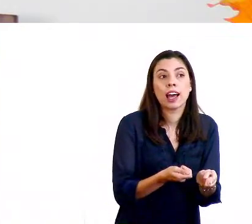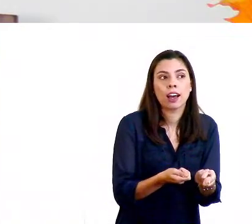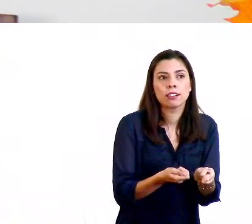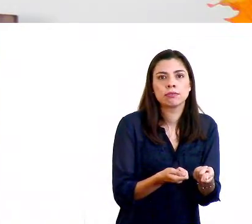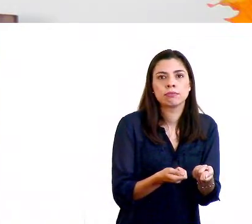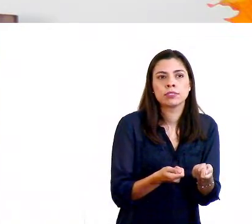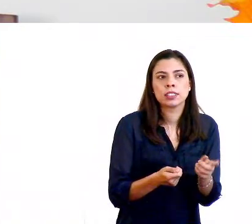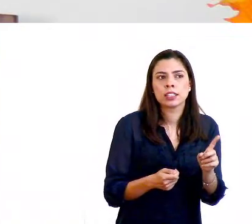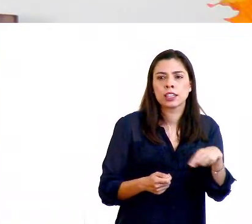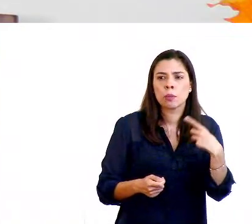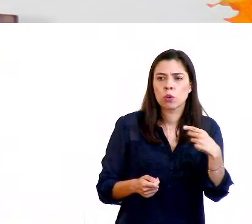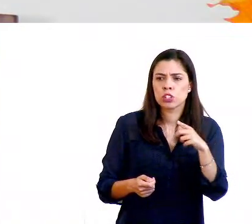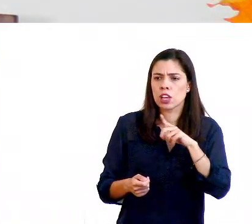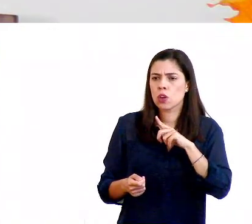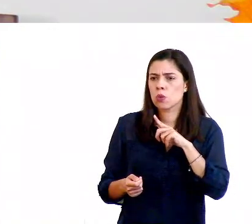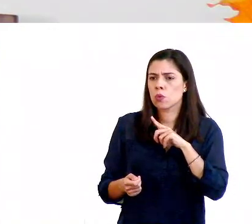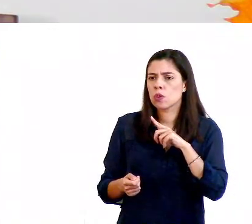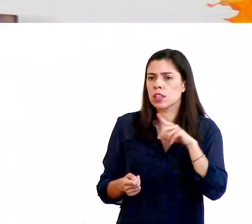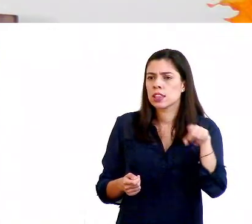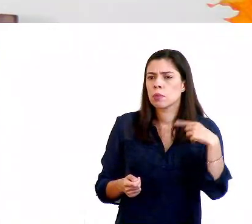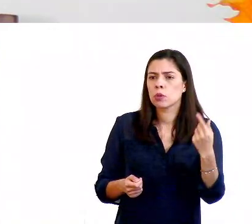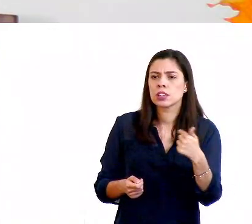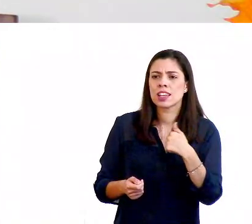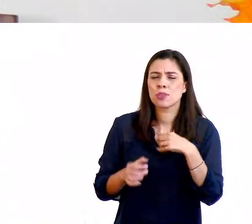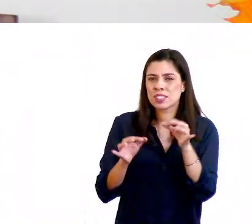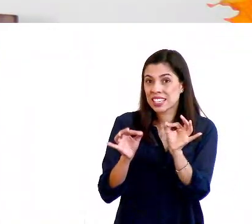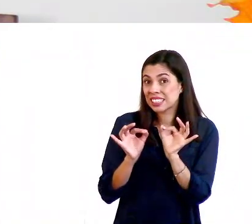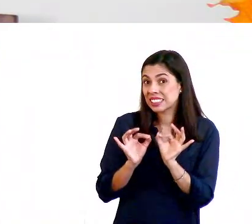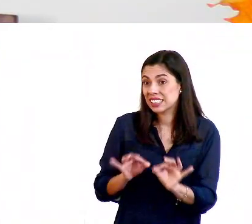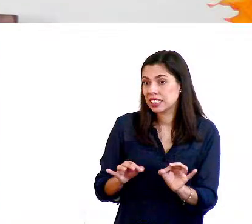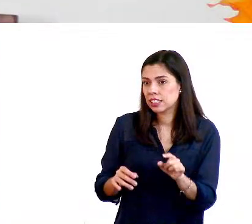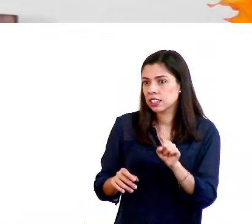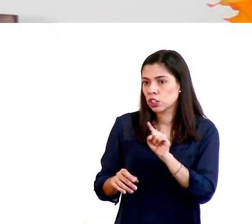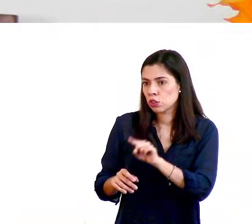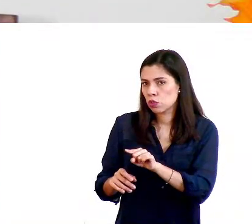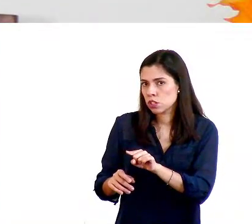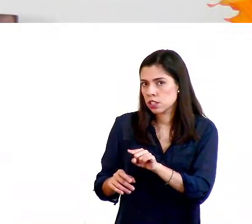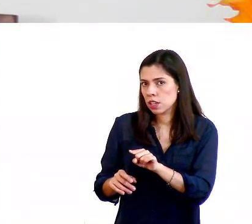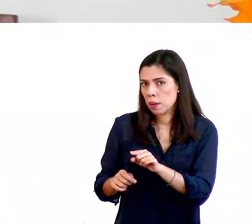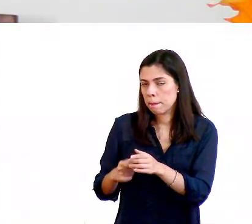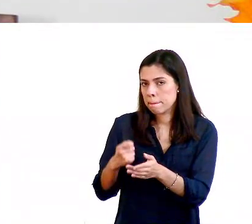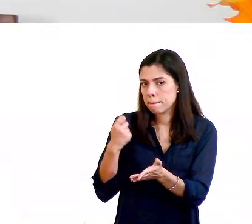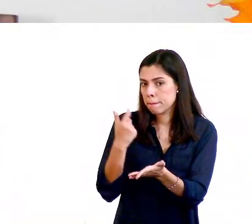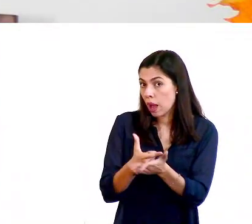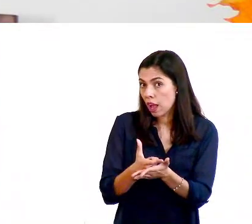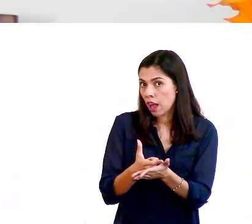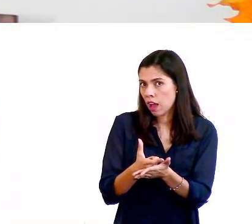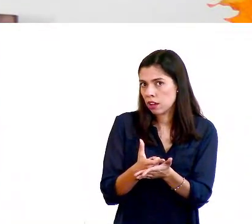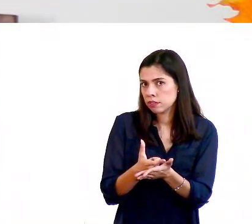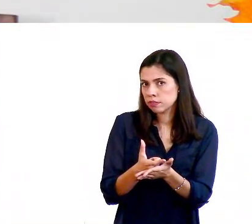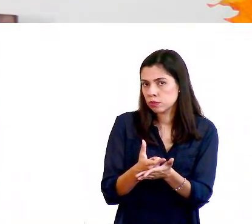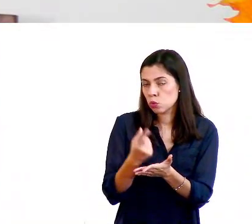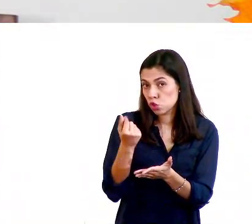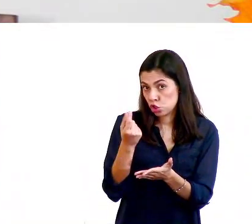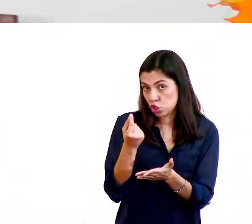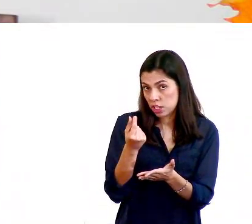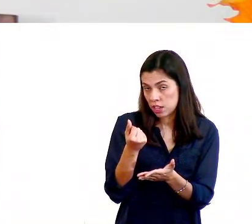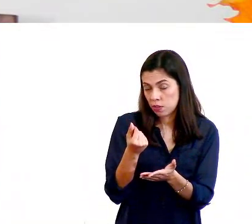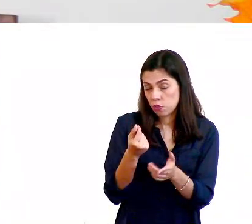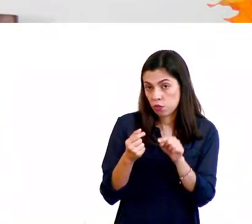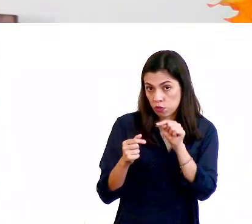me dá de que vai pagar a dívida? Aí você pega lá as suas joias, né? Você deve ter muitas joias em casa e tal. Você pega essas joias e coloca